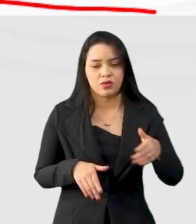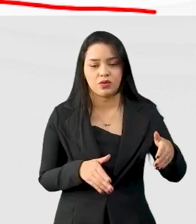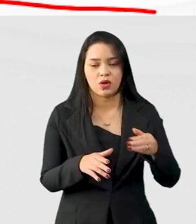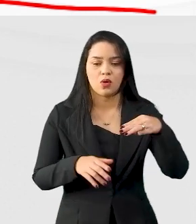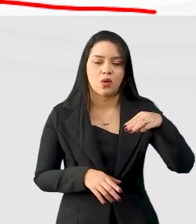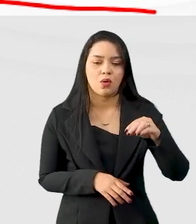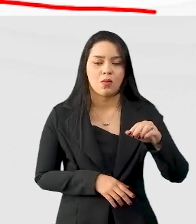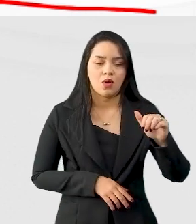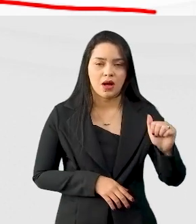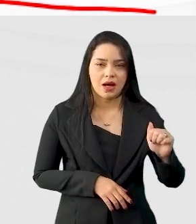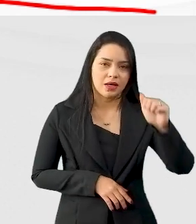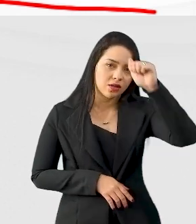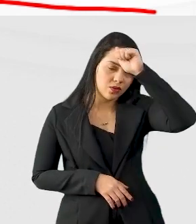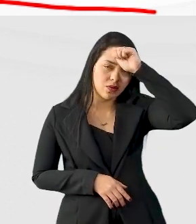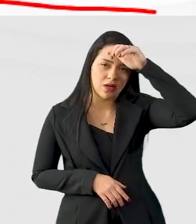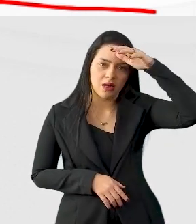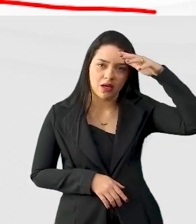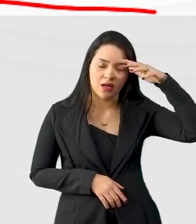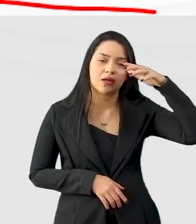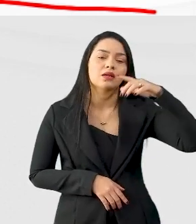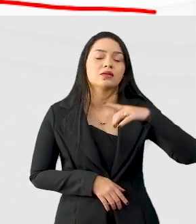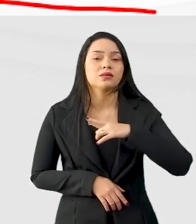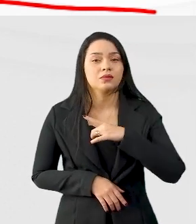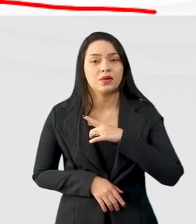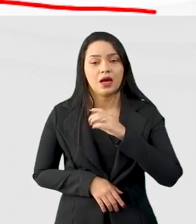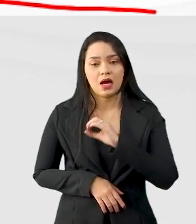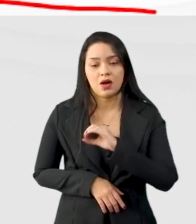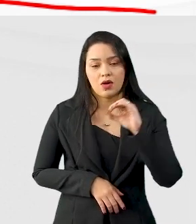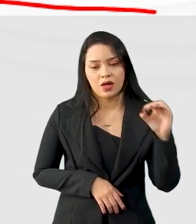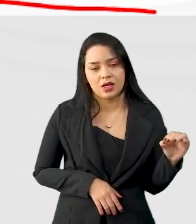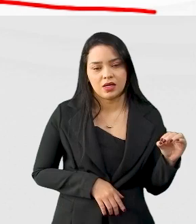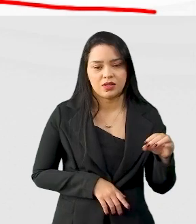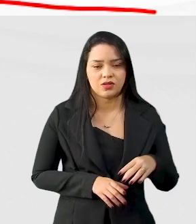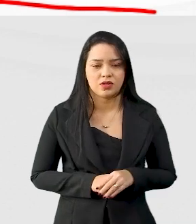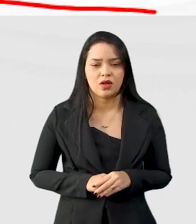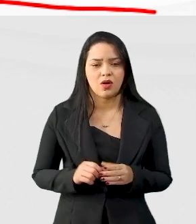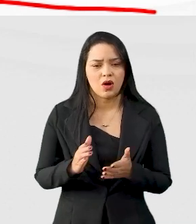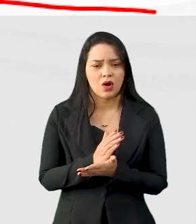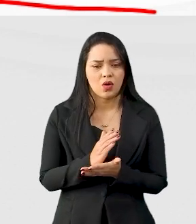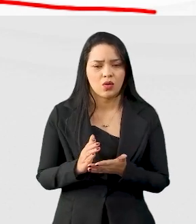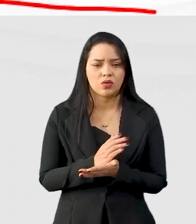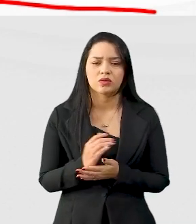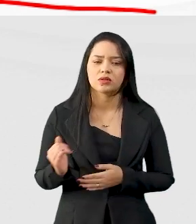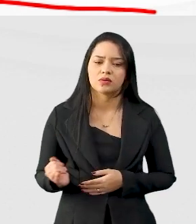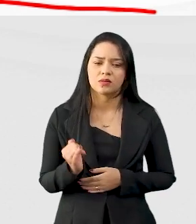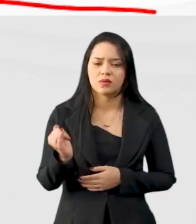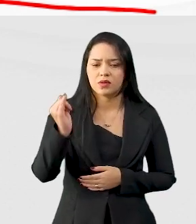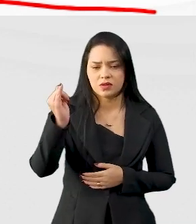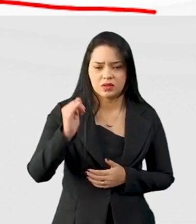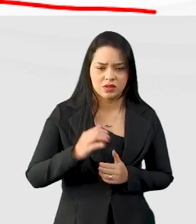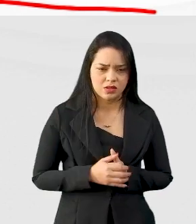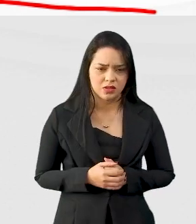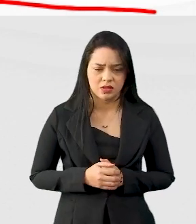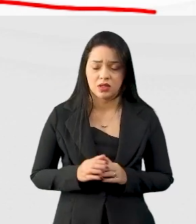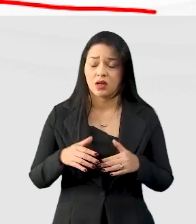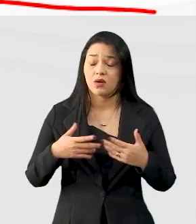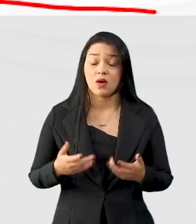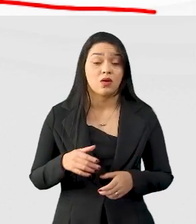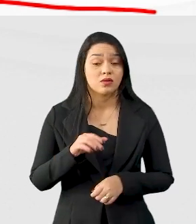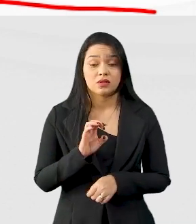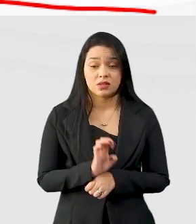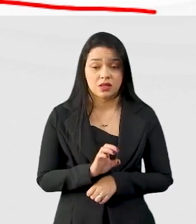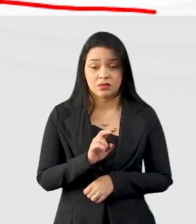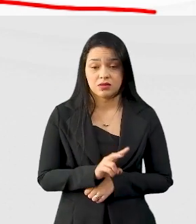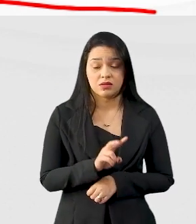Acre, que é considerado o nosso limite máximo a oeste. Então, alguns pontos importantes que marcam. Marcos, quais são os estados aí que